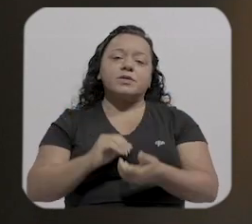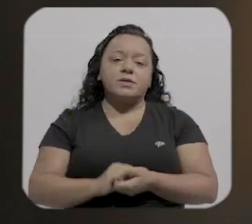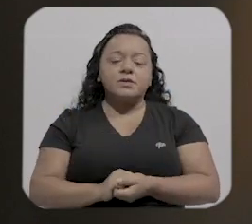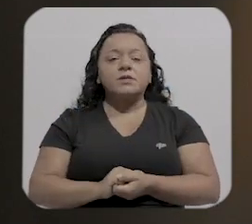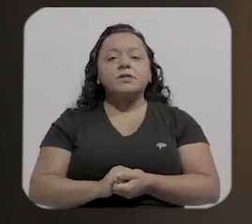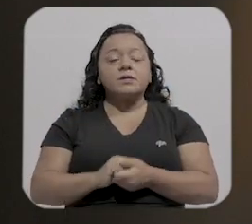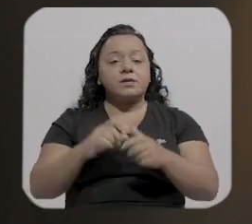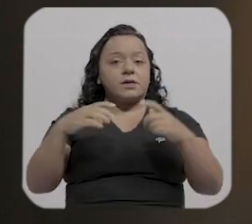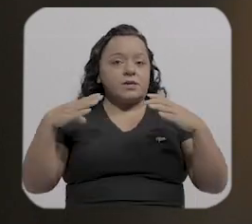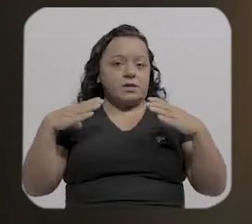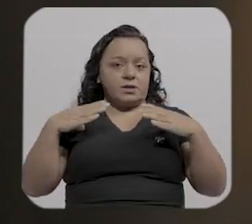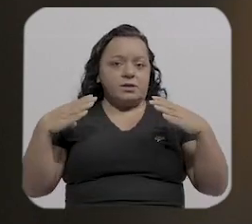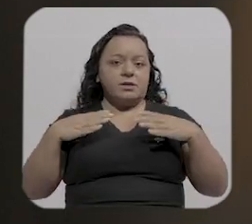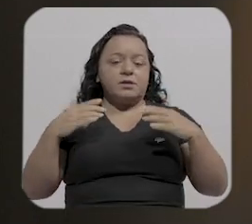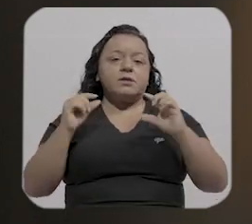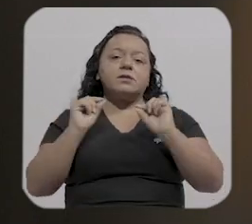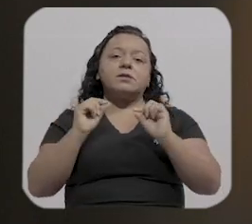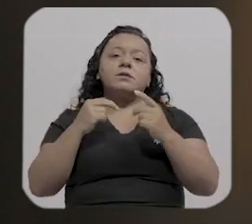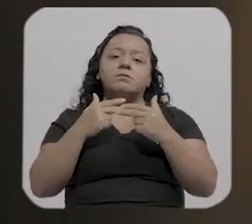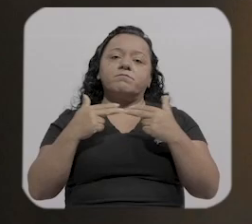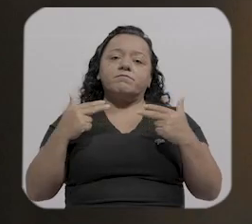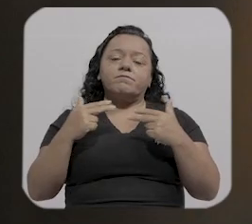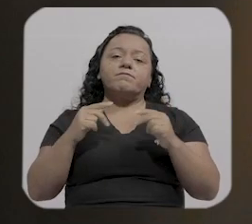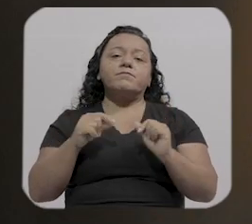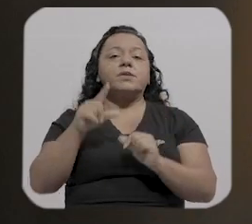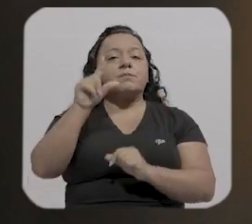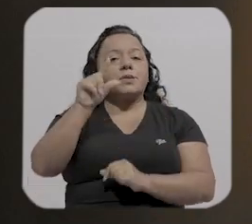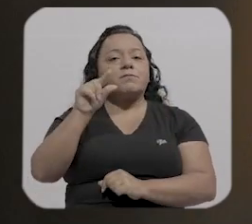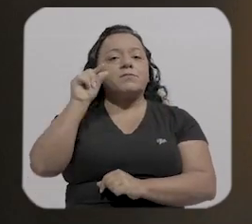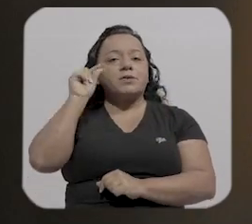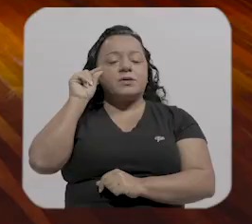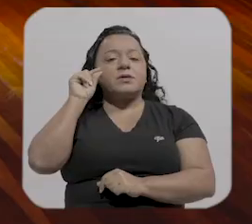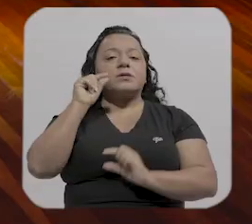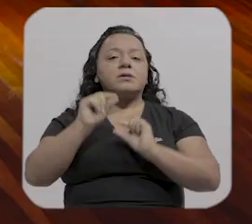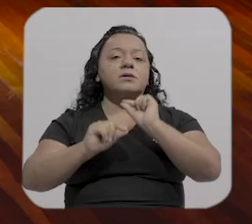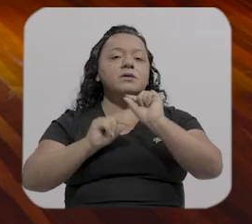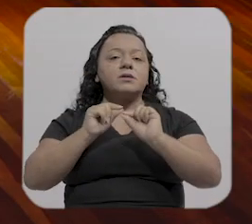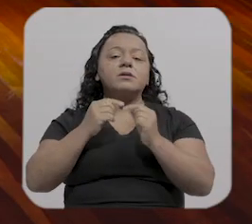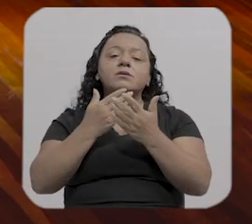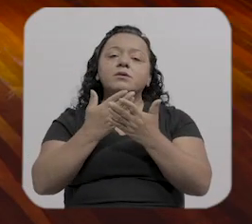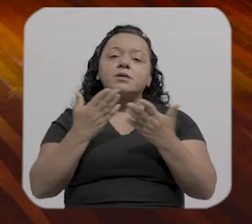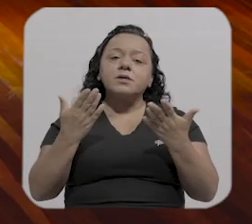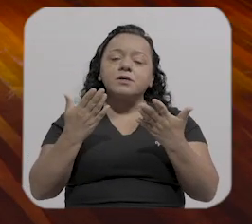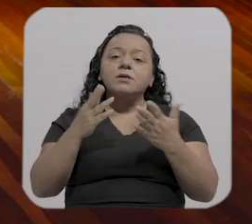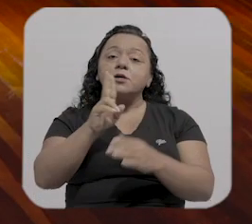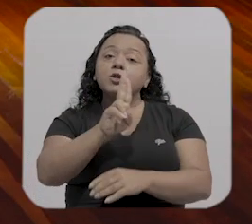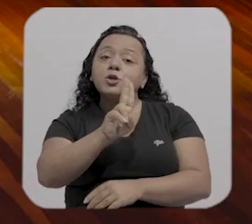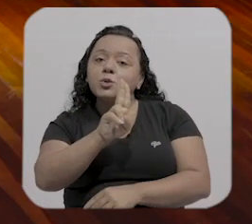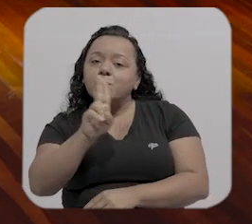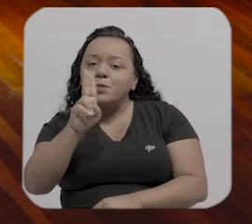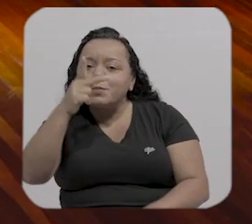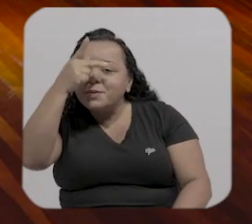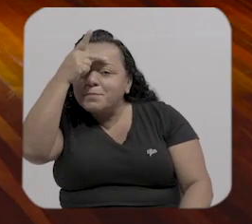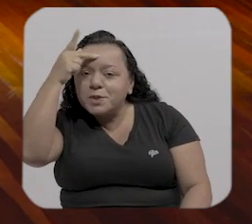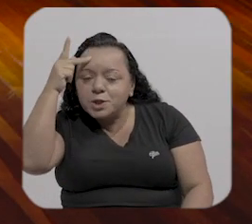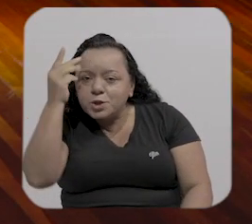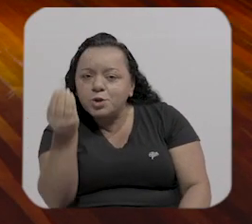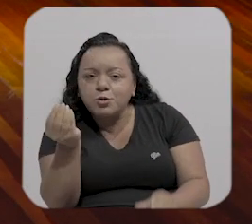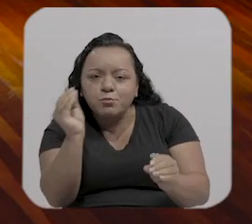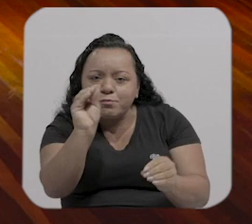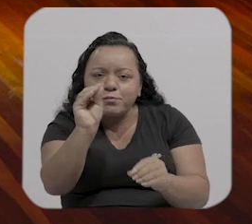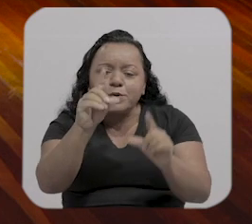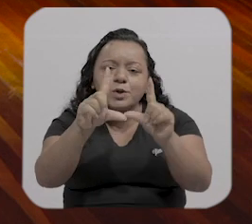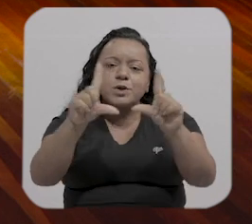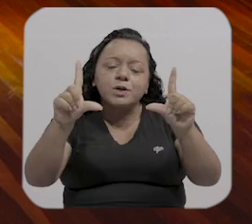que você se refere da cidade, eu procuro dar uma legenda. De preferência, dou nome às pessoas, procuro saber